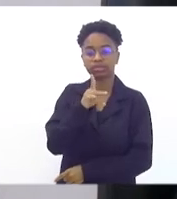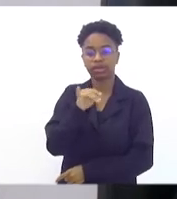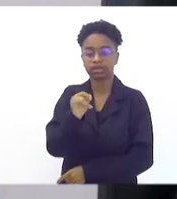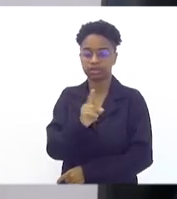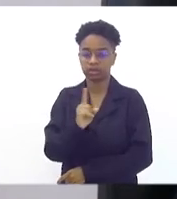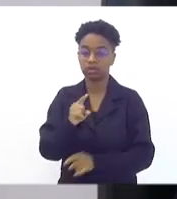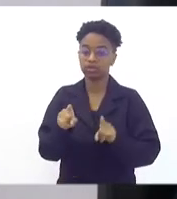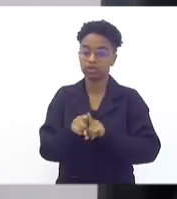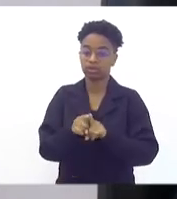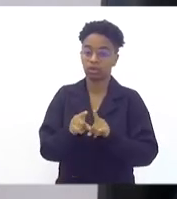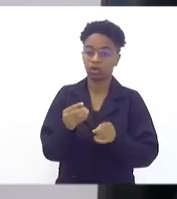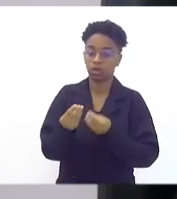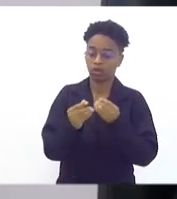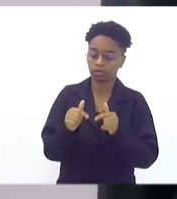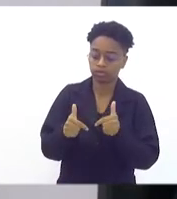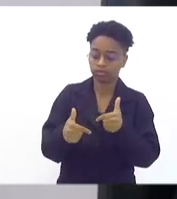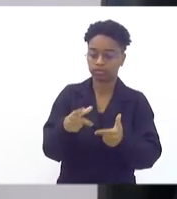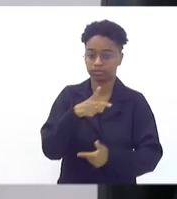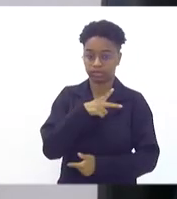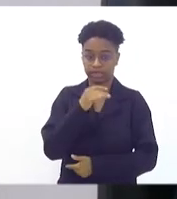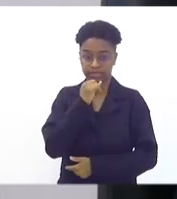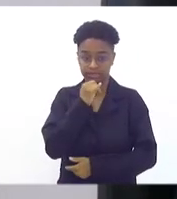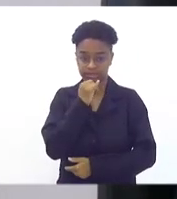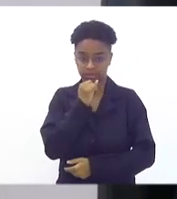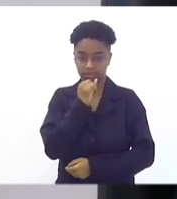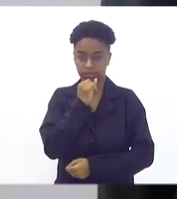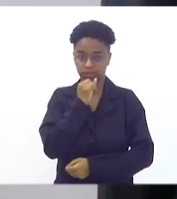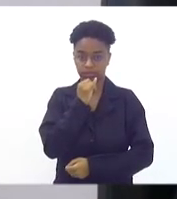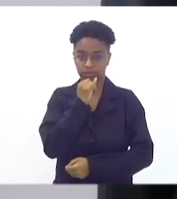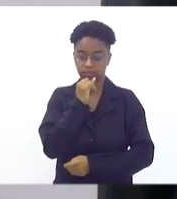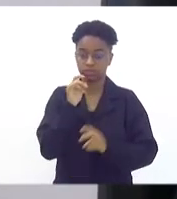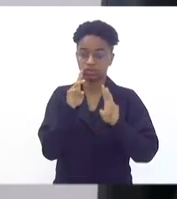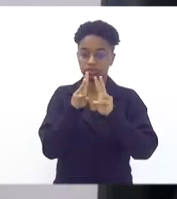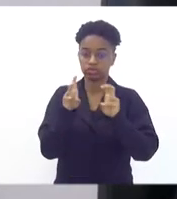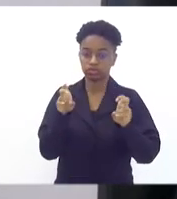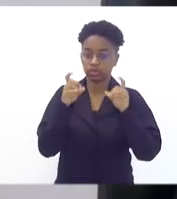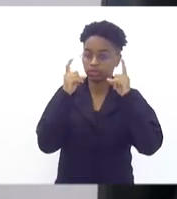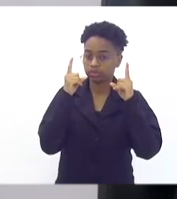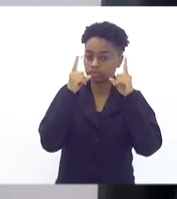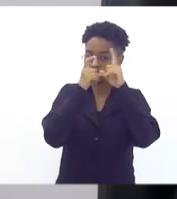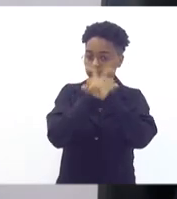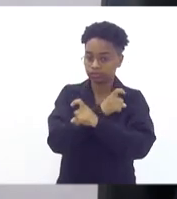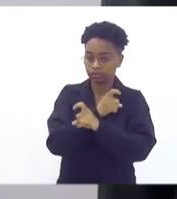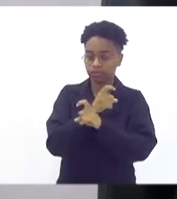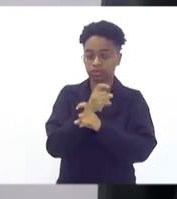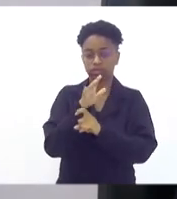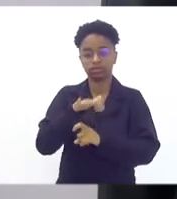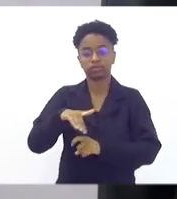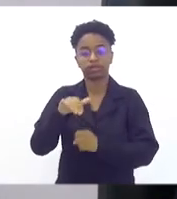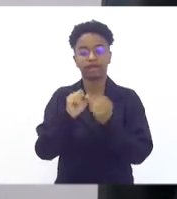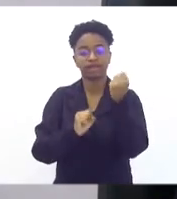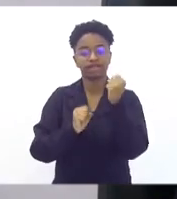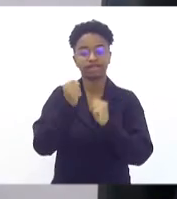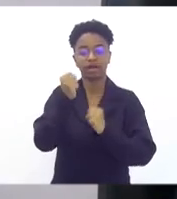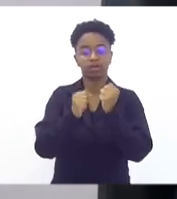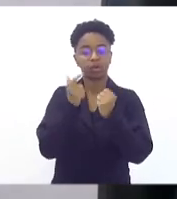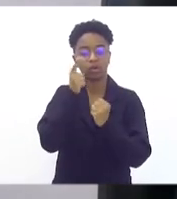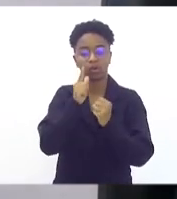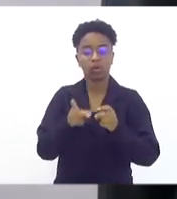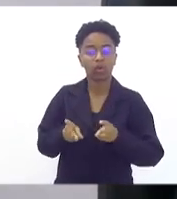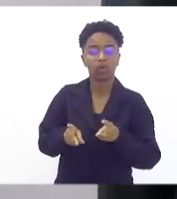mandatos individuais do que diz respeito por exemplo é a dificuldade de indústria e se fixarem no Rio de